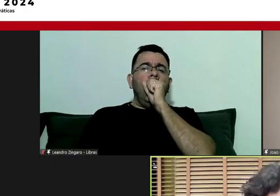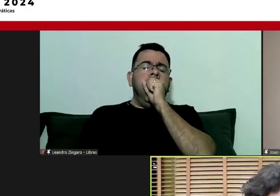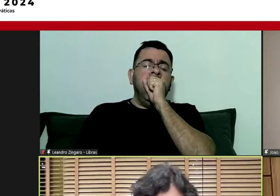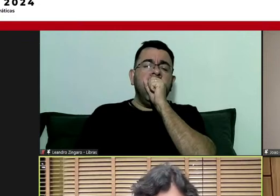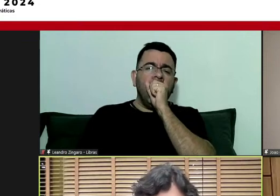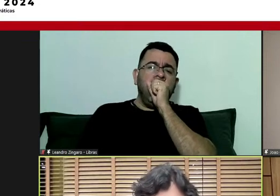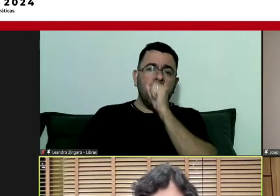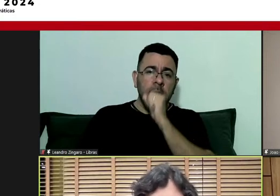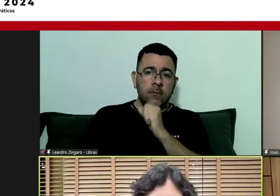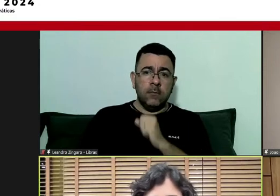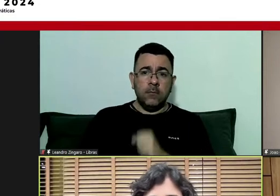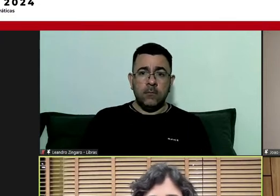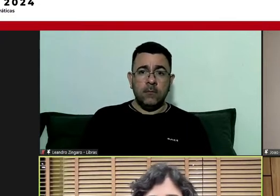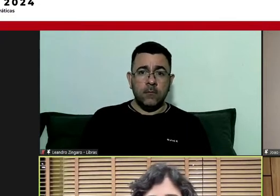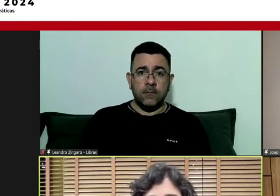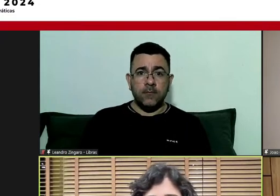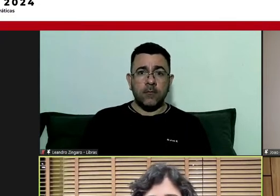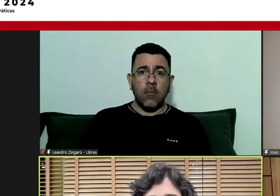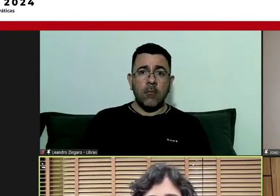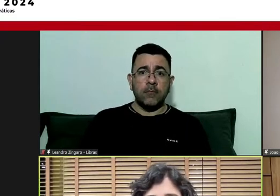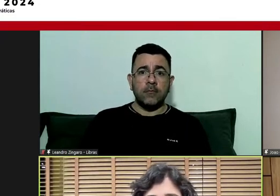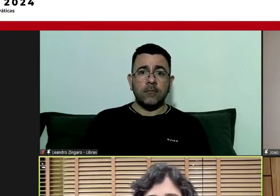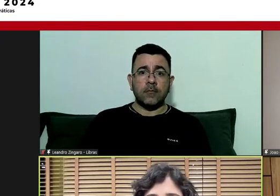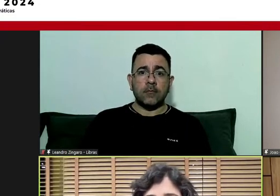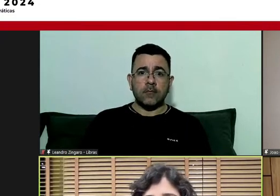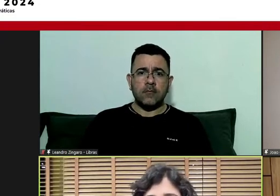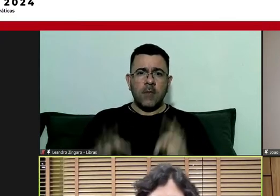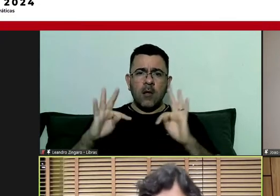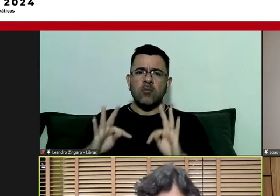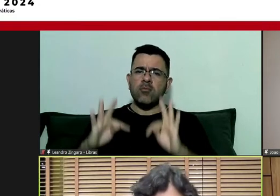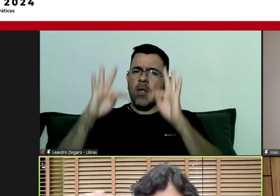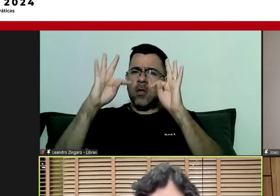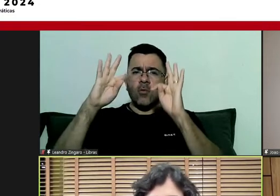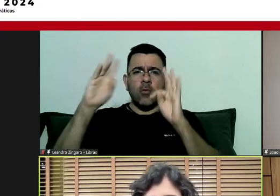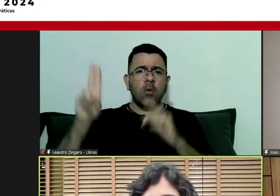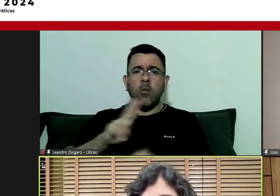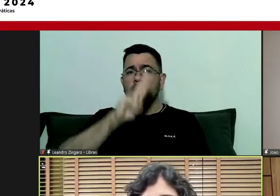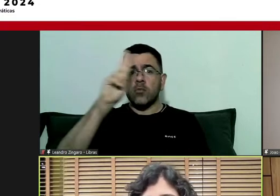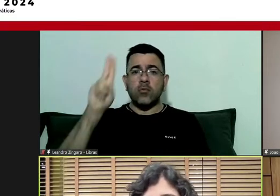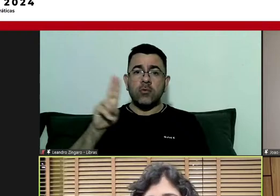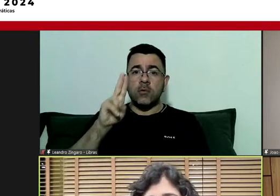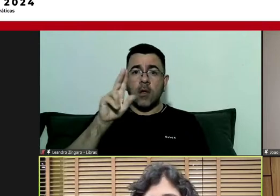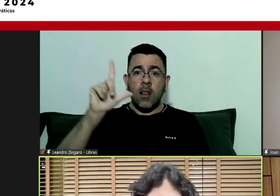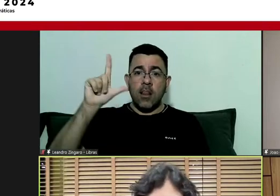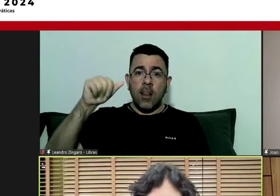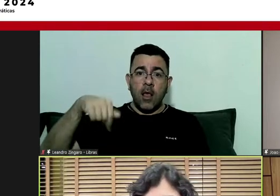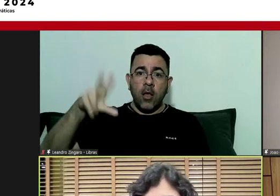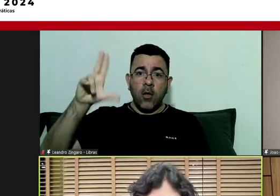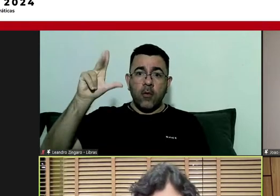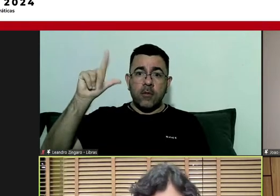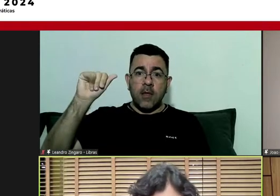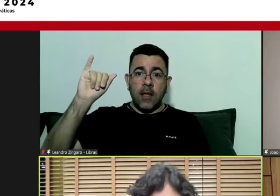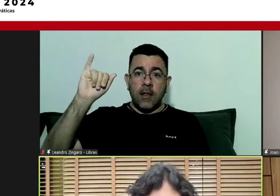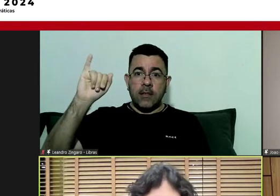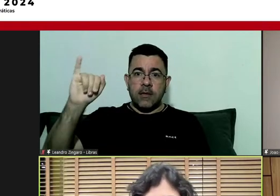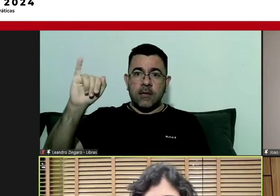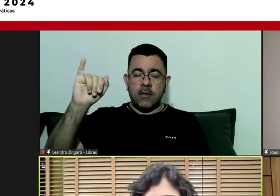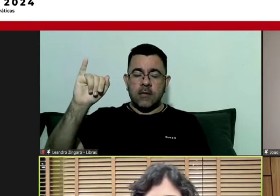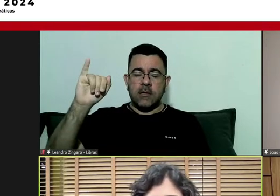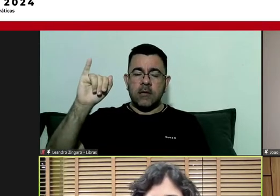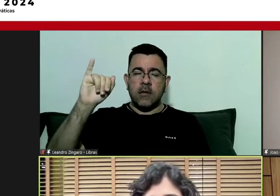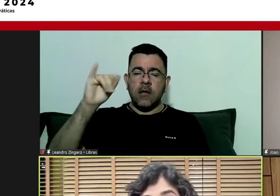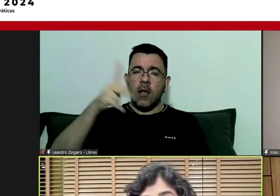frente eh nessa questão da tecnologia eu queria ouvir se o Leonel tem algum comentário a fazer e daqui a pouco